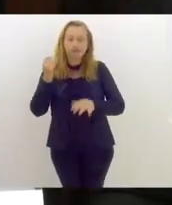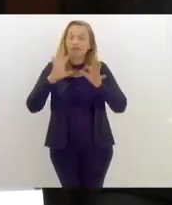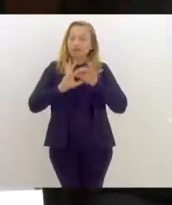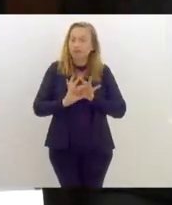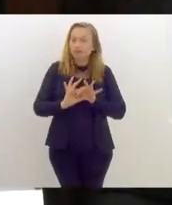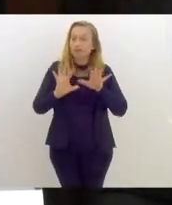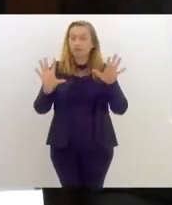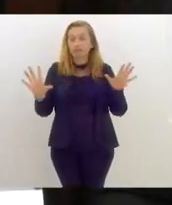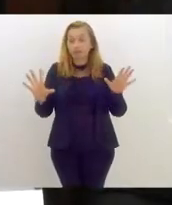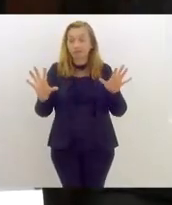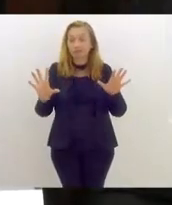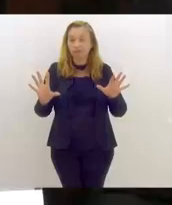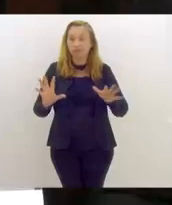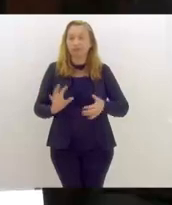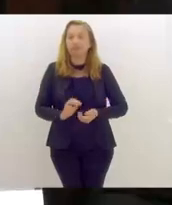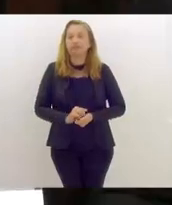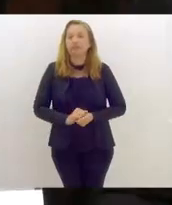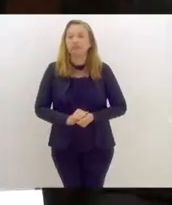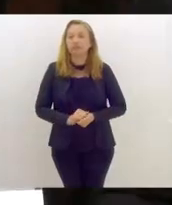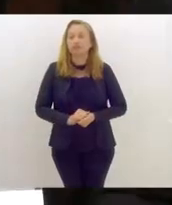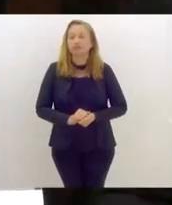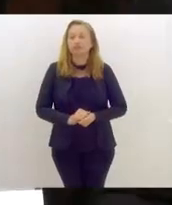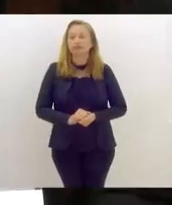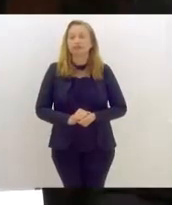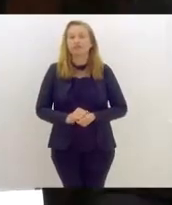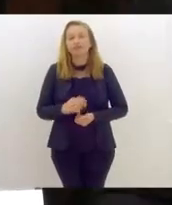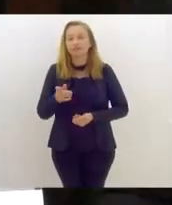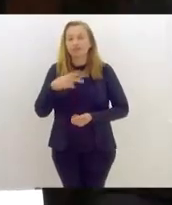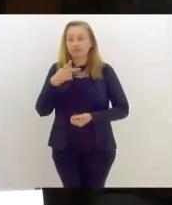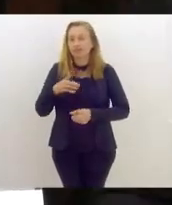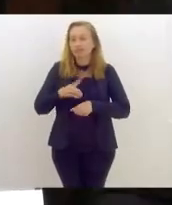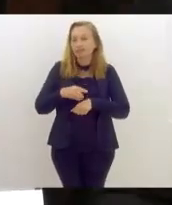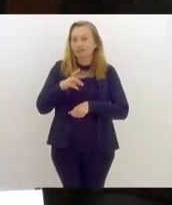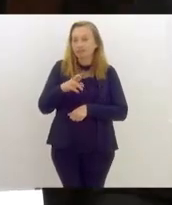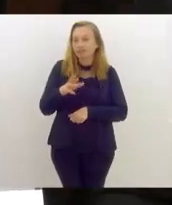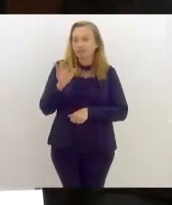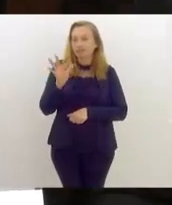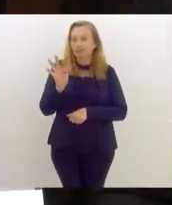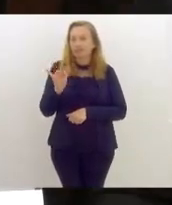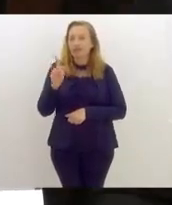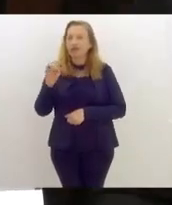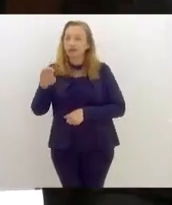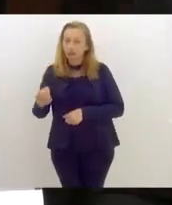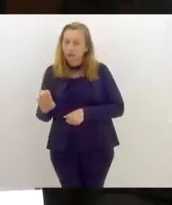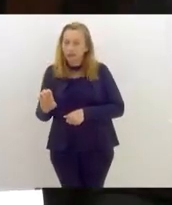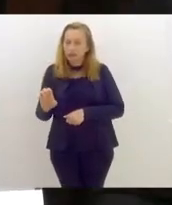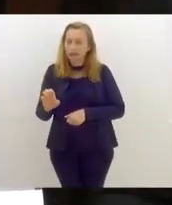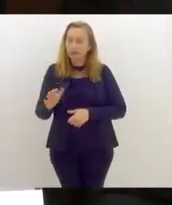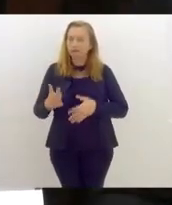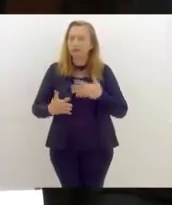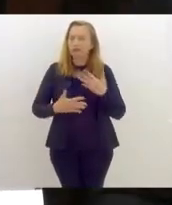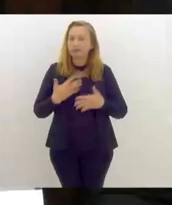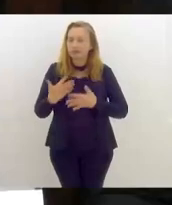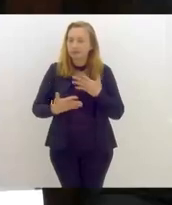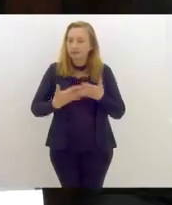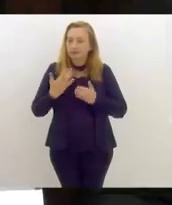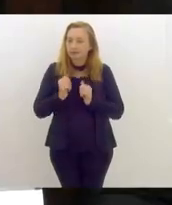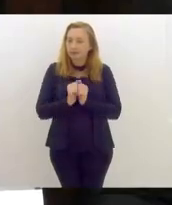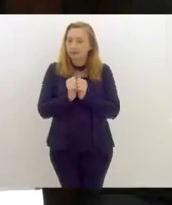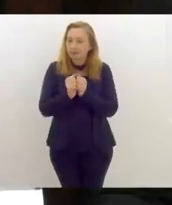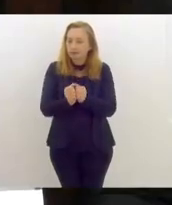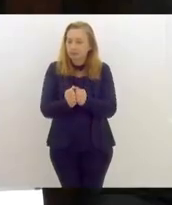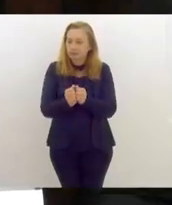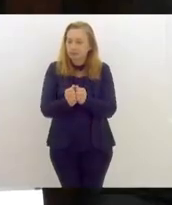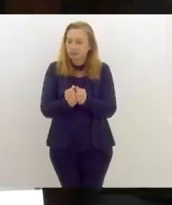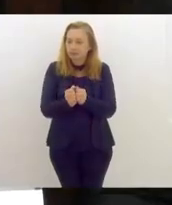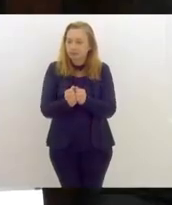democracia esteve em cheque e lhe dizer Doutor Felipe que foi um privilégio caminhar um lado de